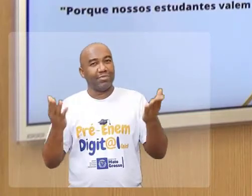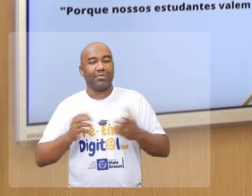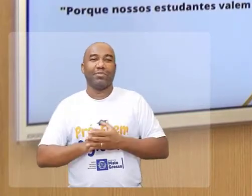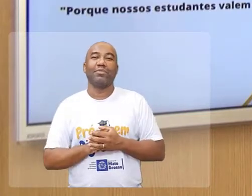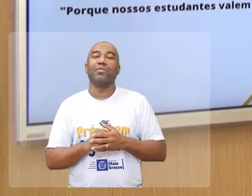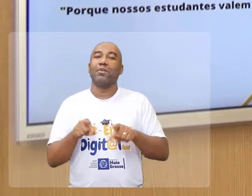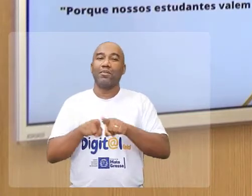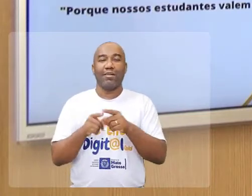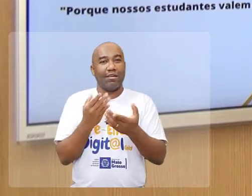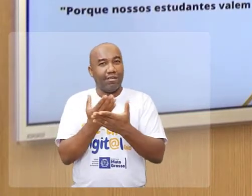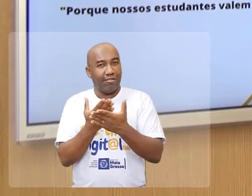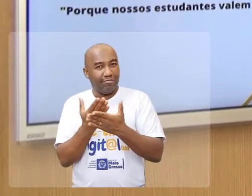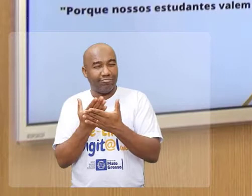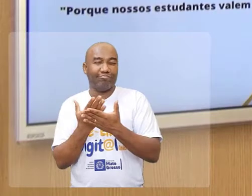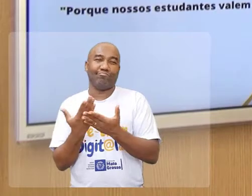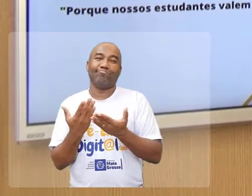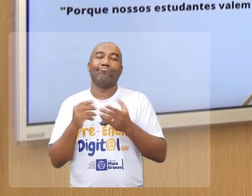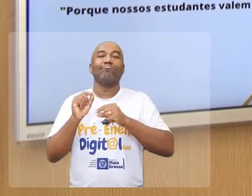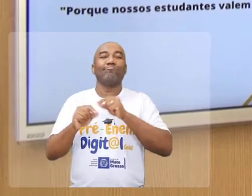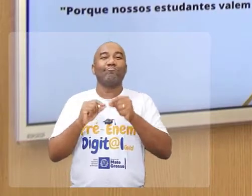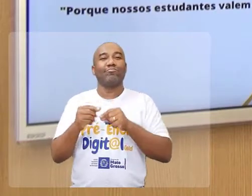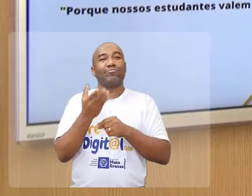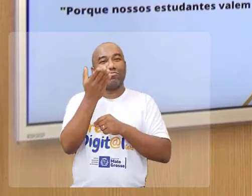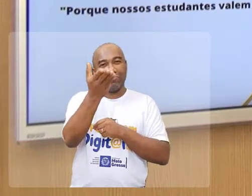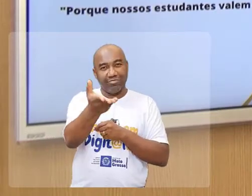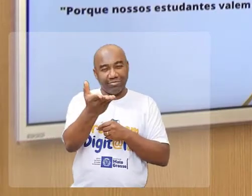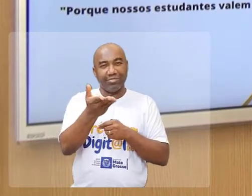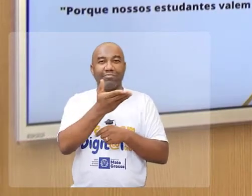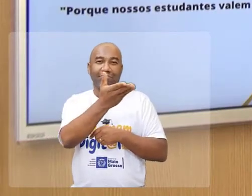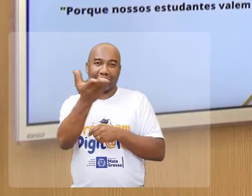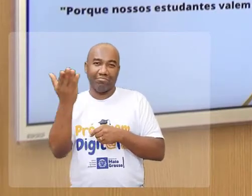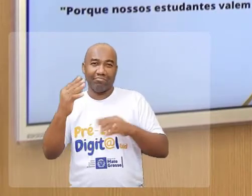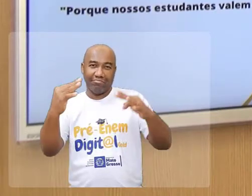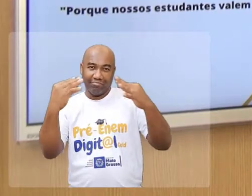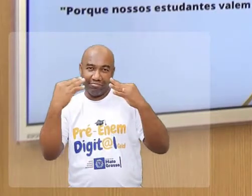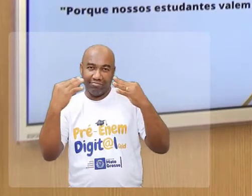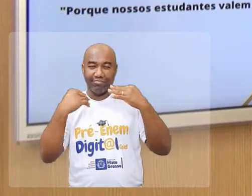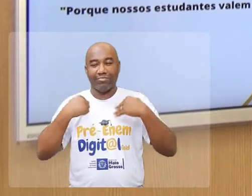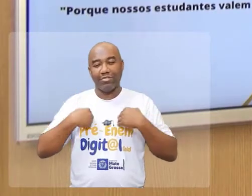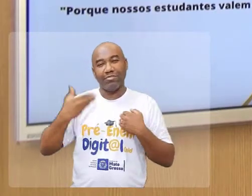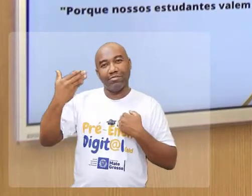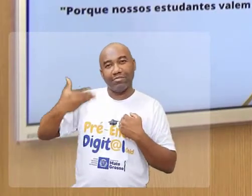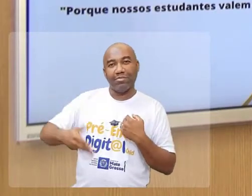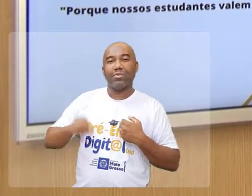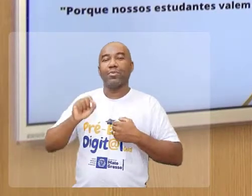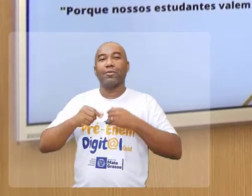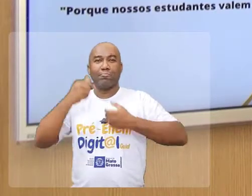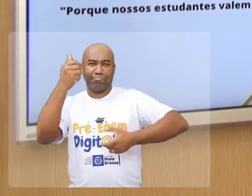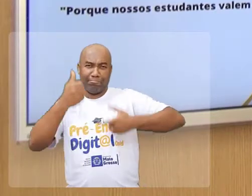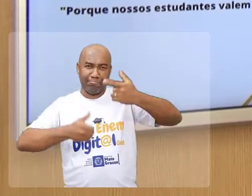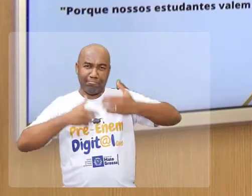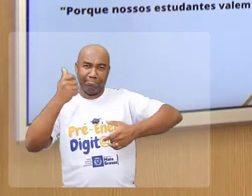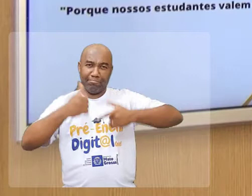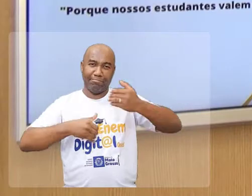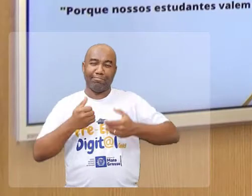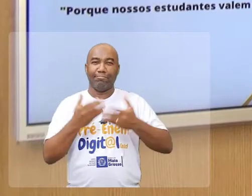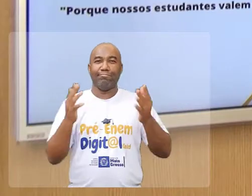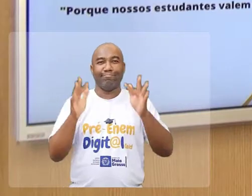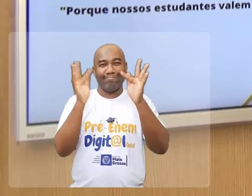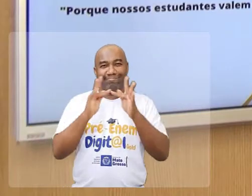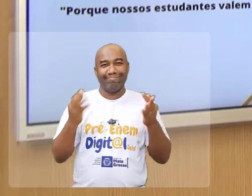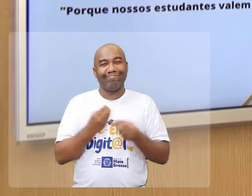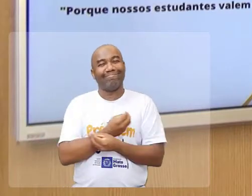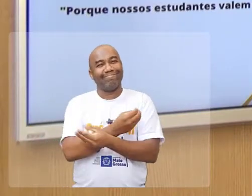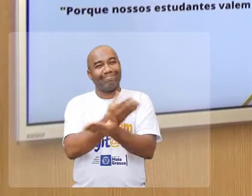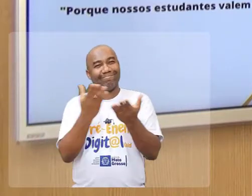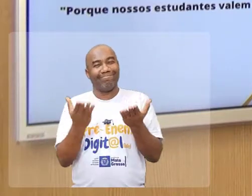essas aulas interativas, vocês aí prestando muita atenção e nós aqui distribuindo alegrias e